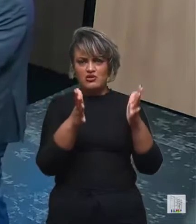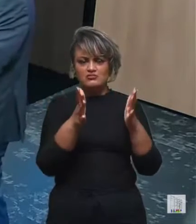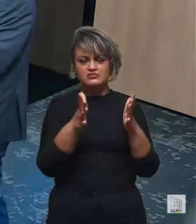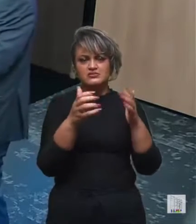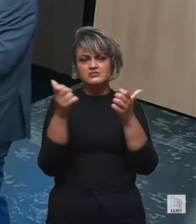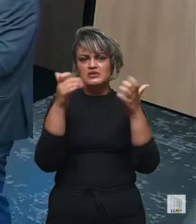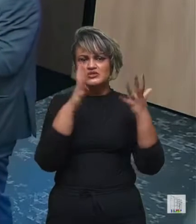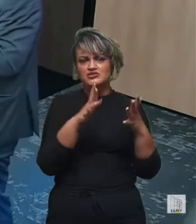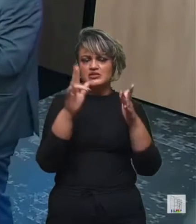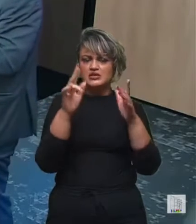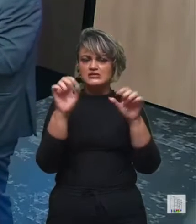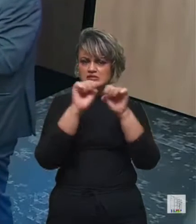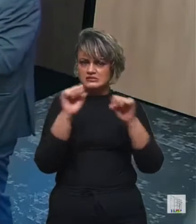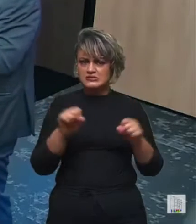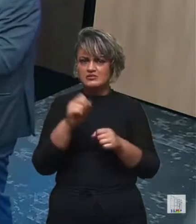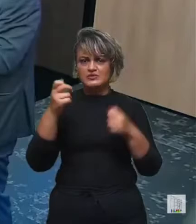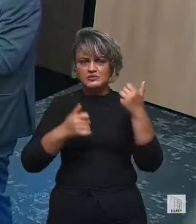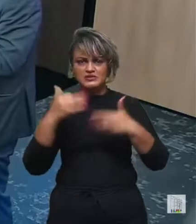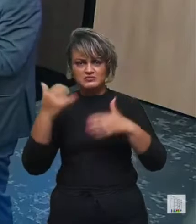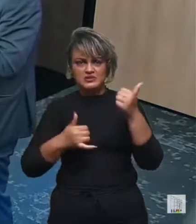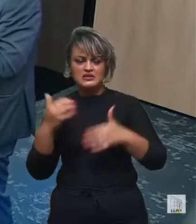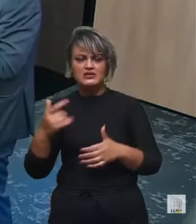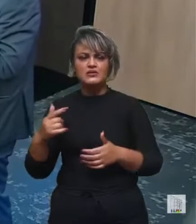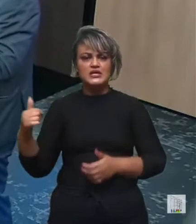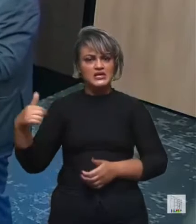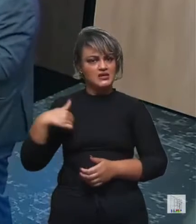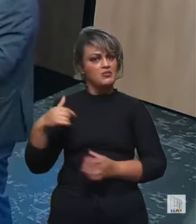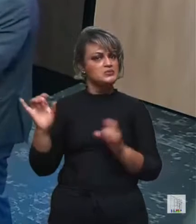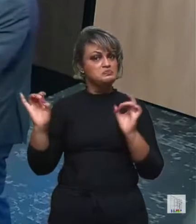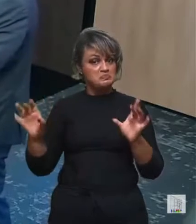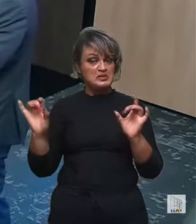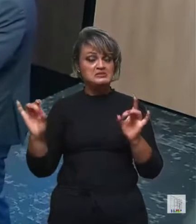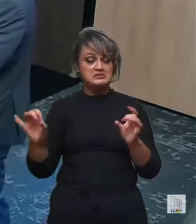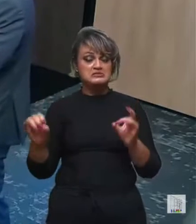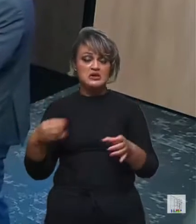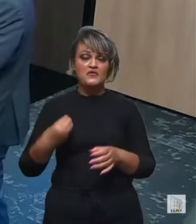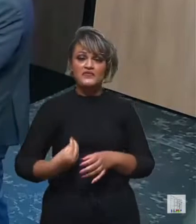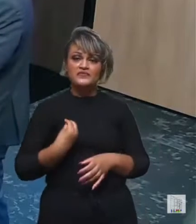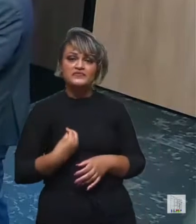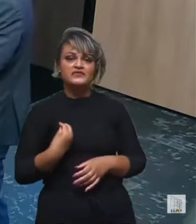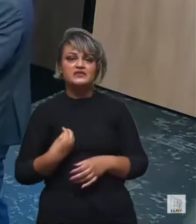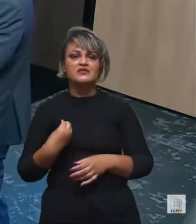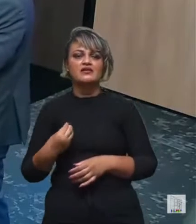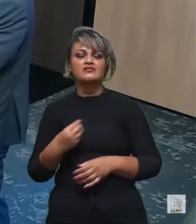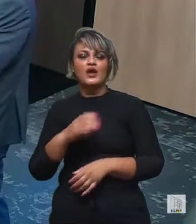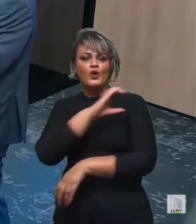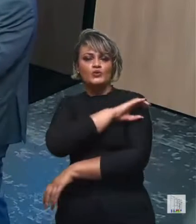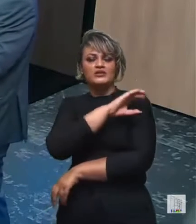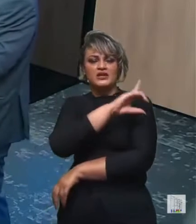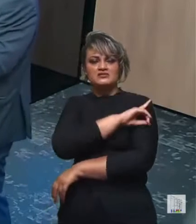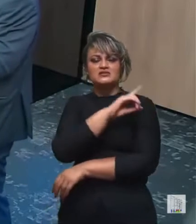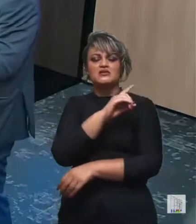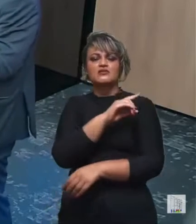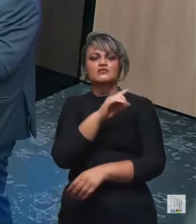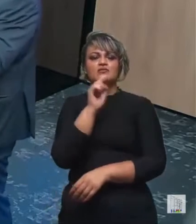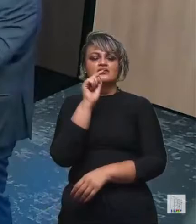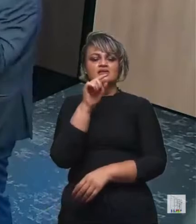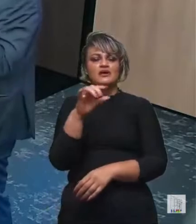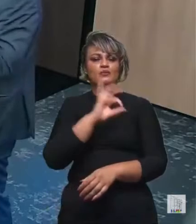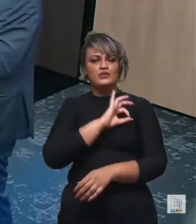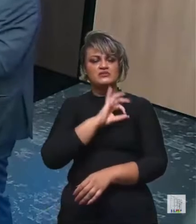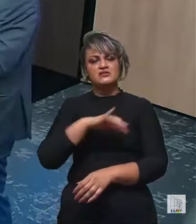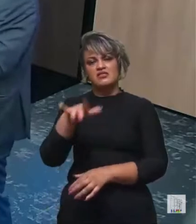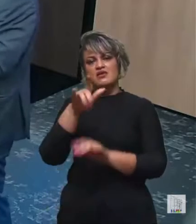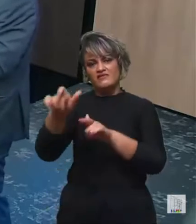a esse sistema, que eu tive o privilégio, né, de estar à frente da Coordenação Geral de Polícia Fazendária